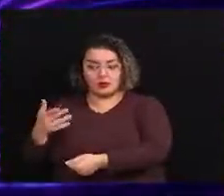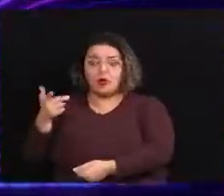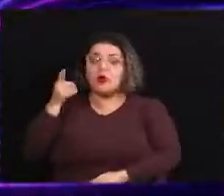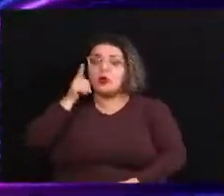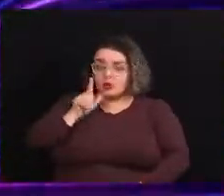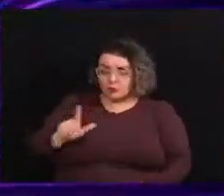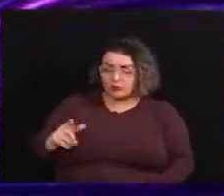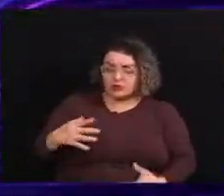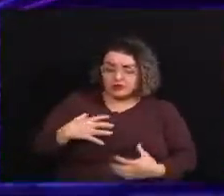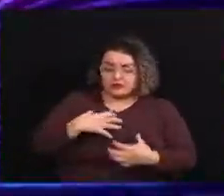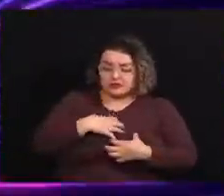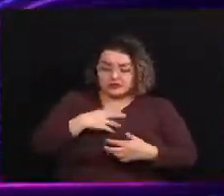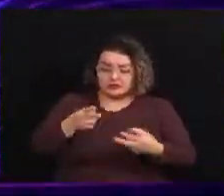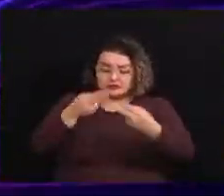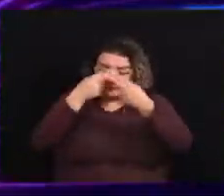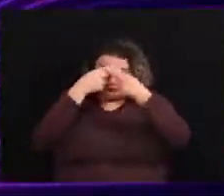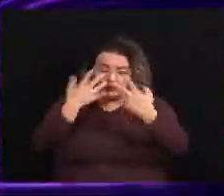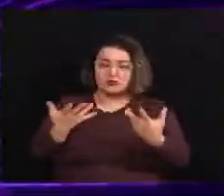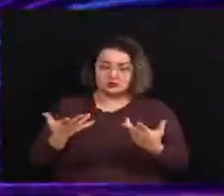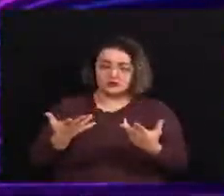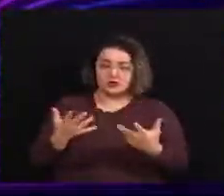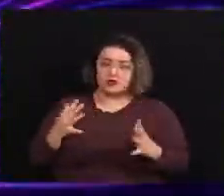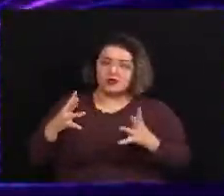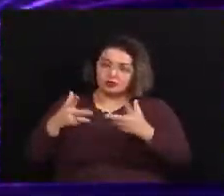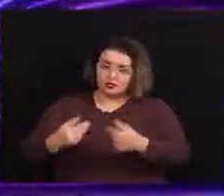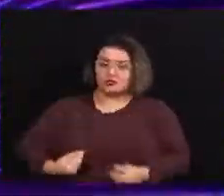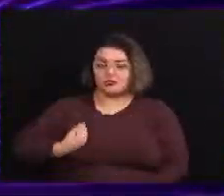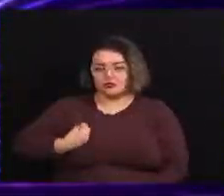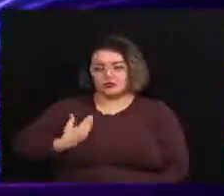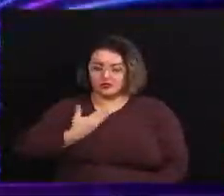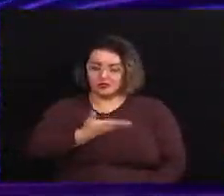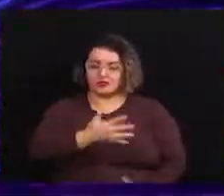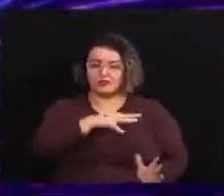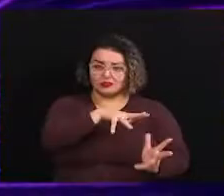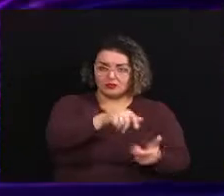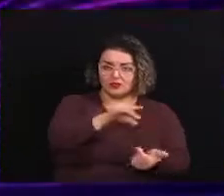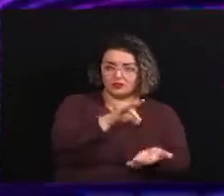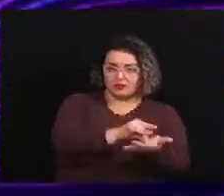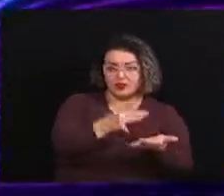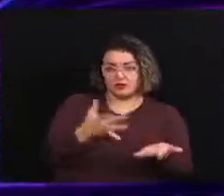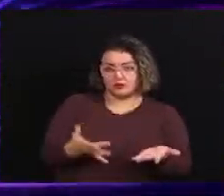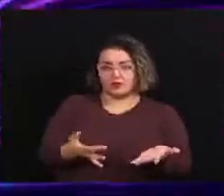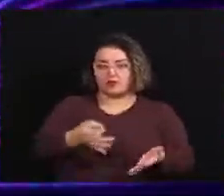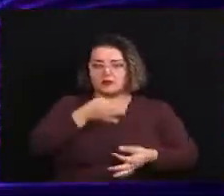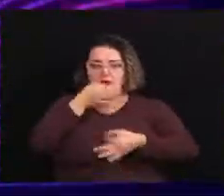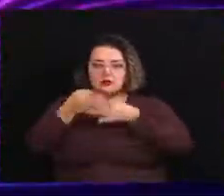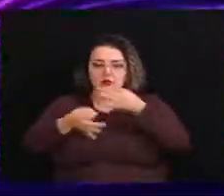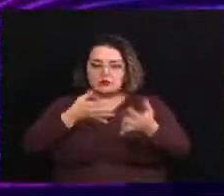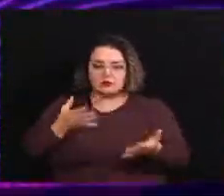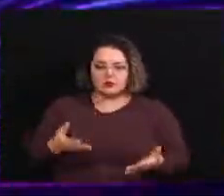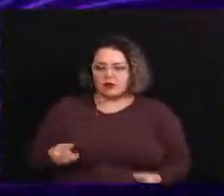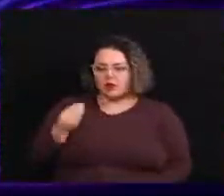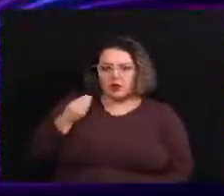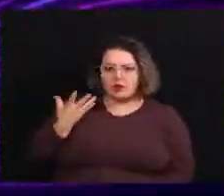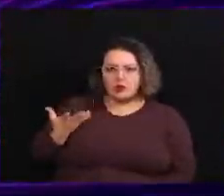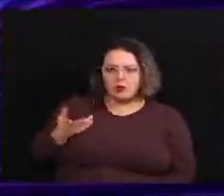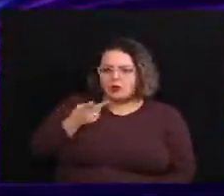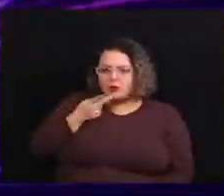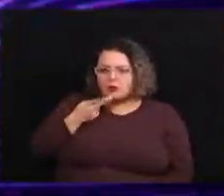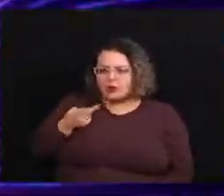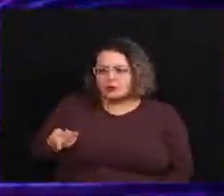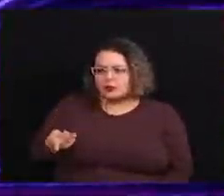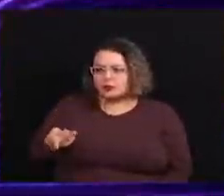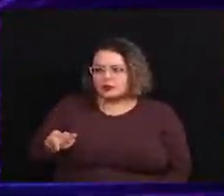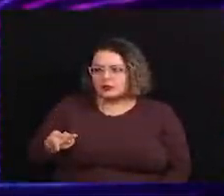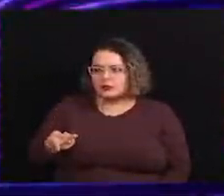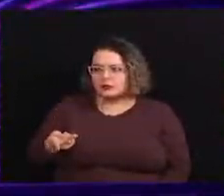ainda sensibilizadas, traumatizadas pelos que elas viveram, né? Então, houve, assim, críticas no sentido, como assim, tá falando